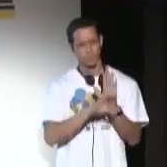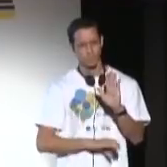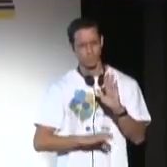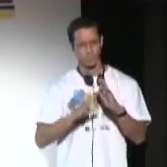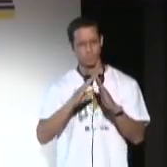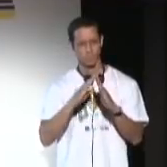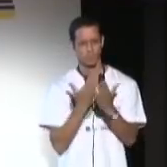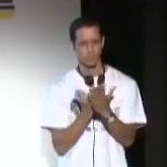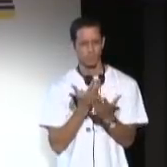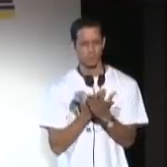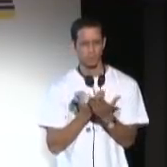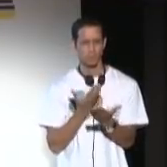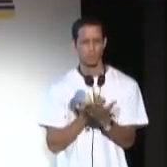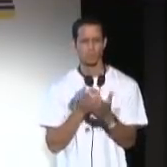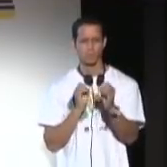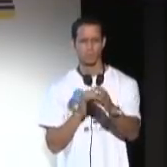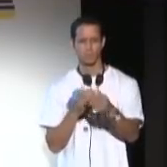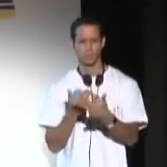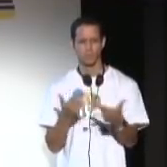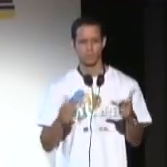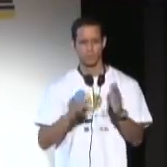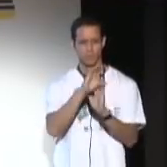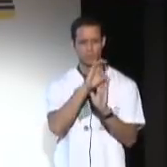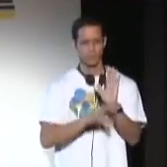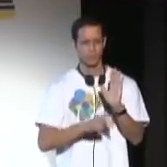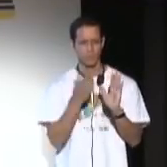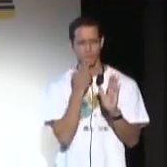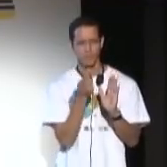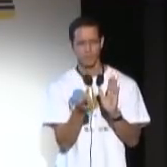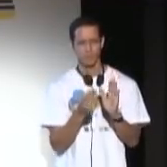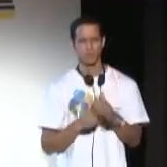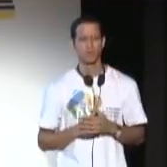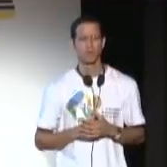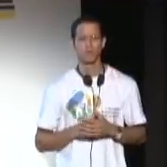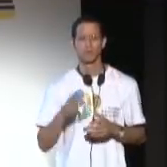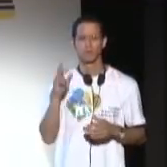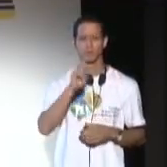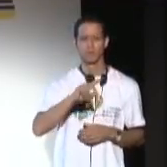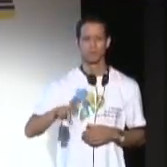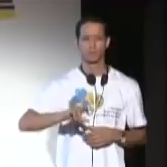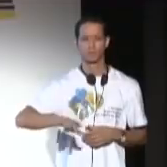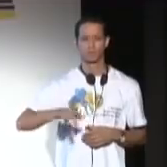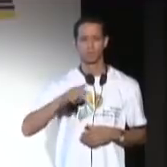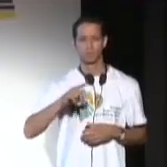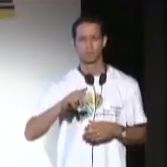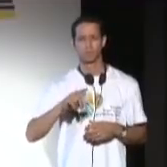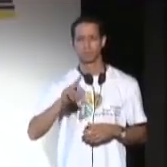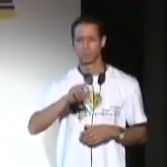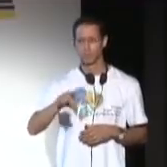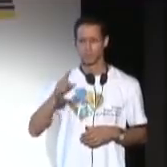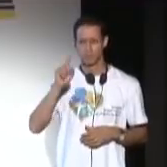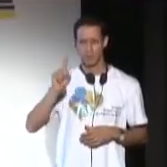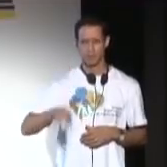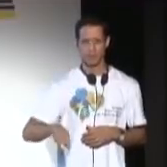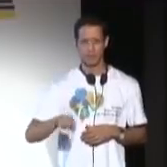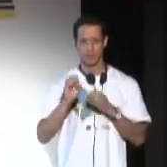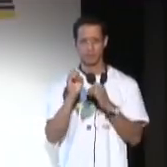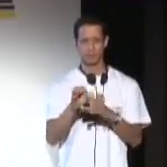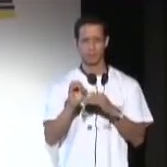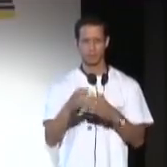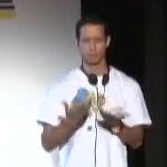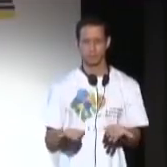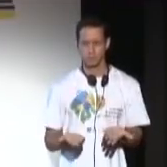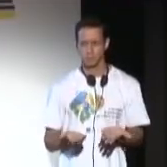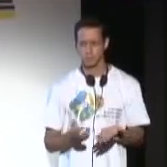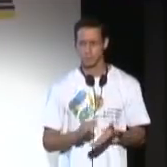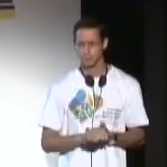escola onde eu estudava. E lá naquele currículo, disseram que meus professores eram educadores. Não sei se alguém aqui se lembra, não conheço o